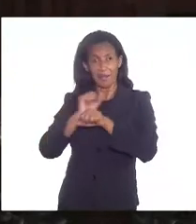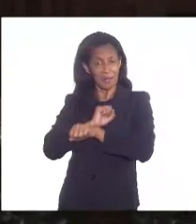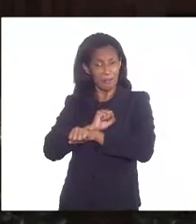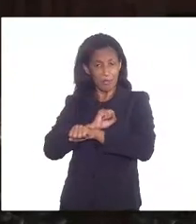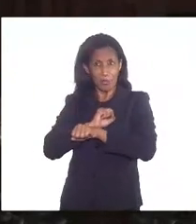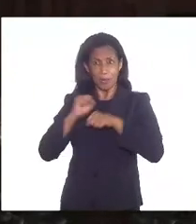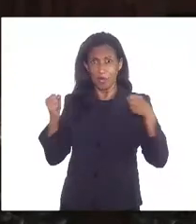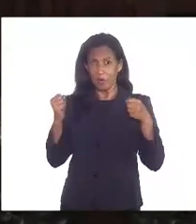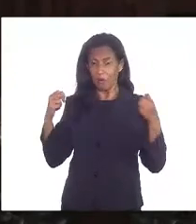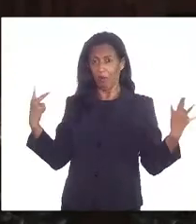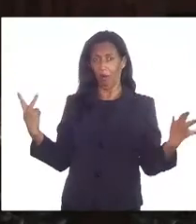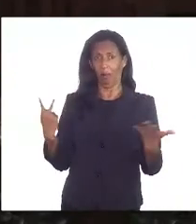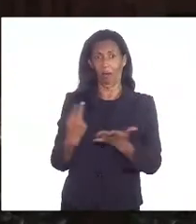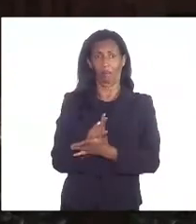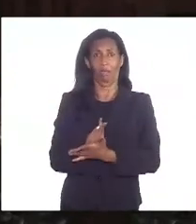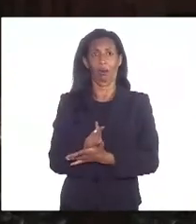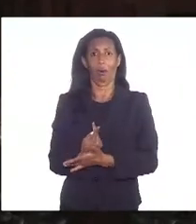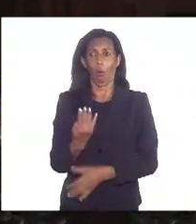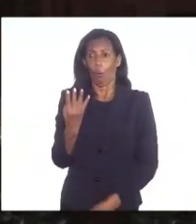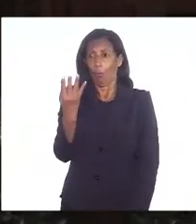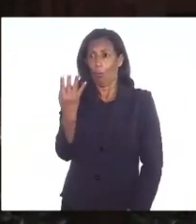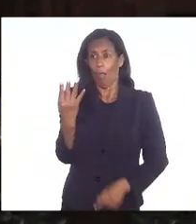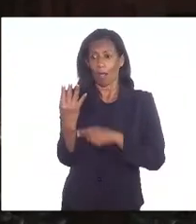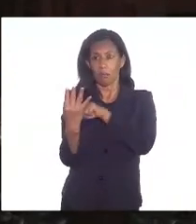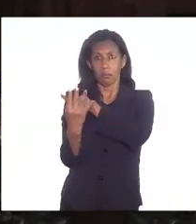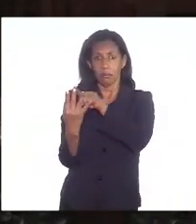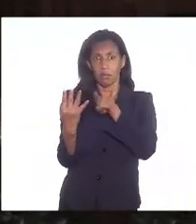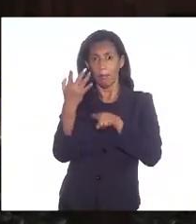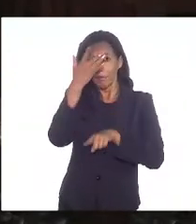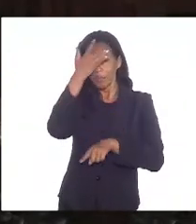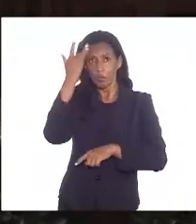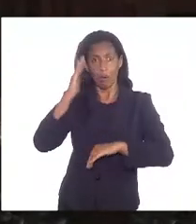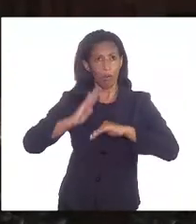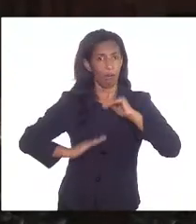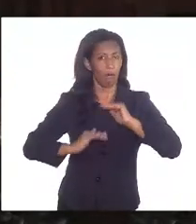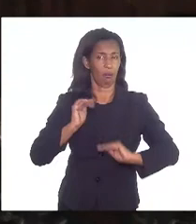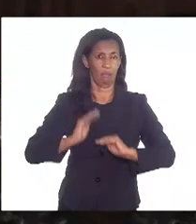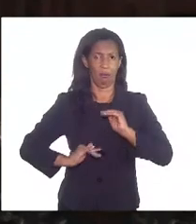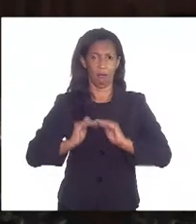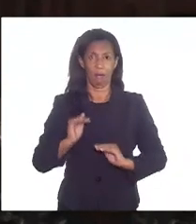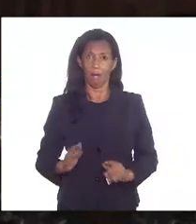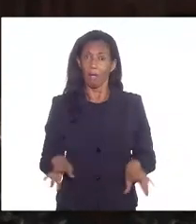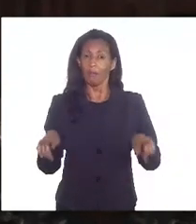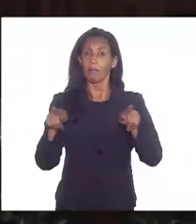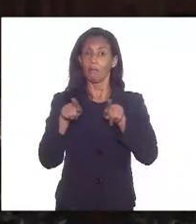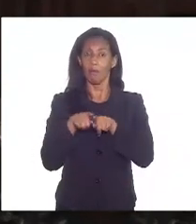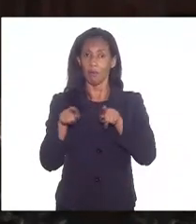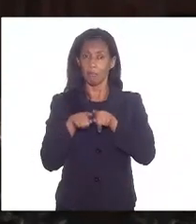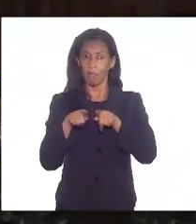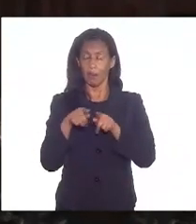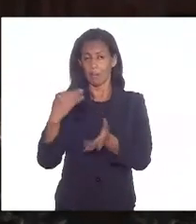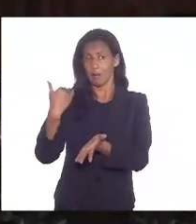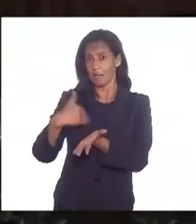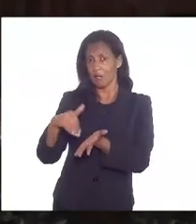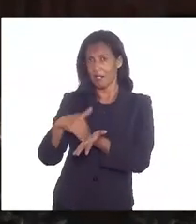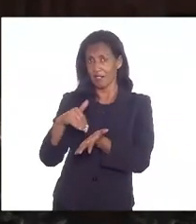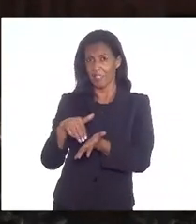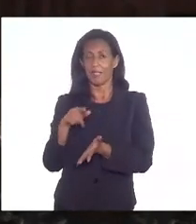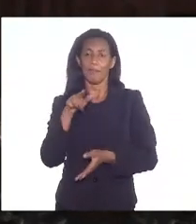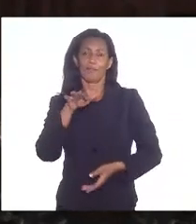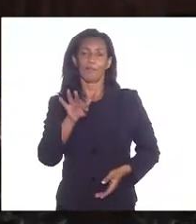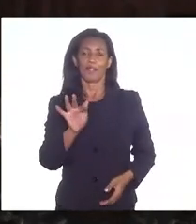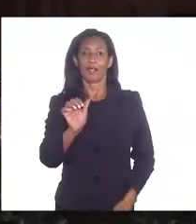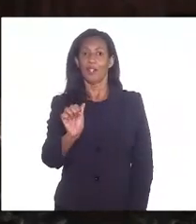feita com apenas 4 profissionais. De outro lado, a Secretaria de Fazenda,